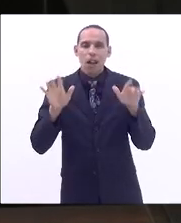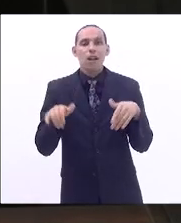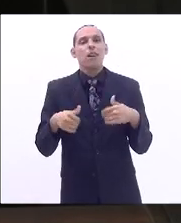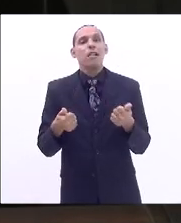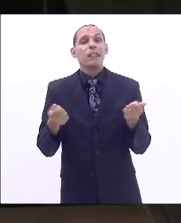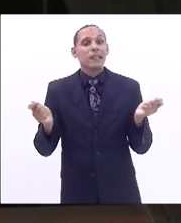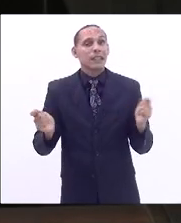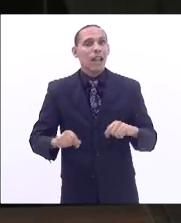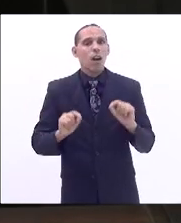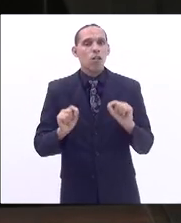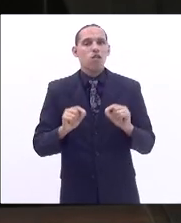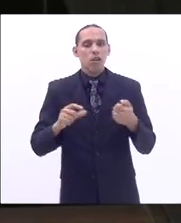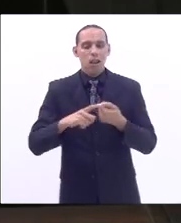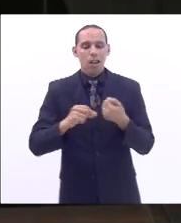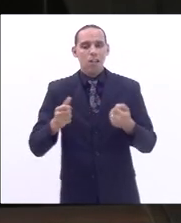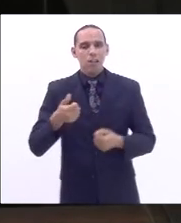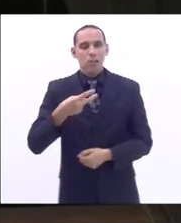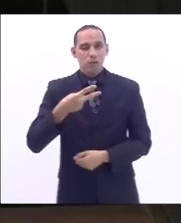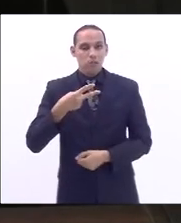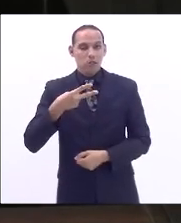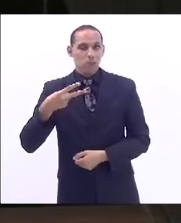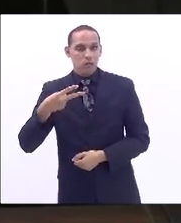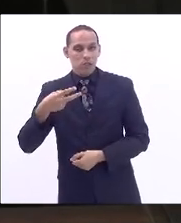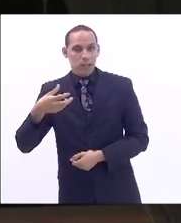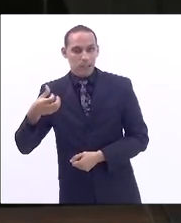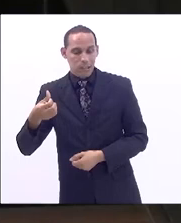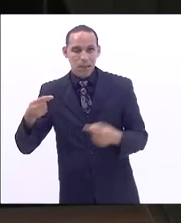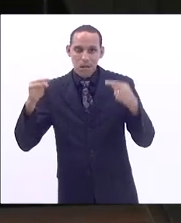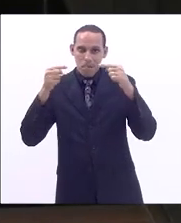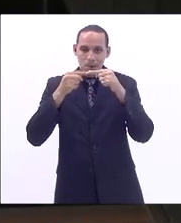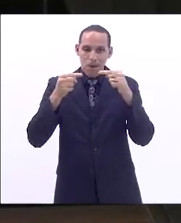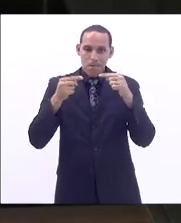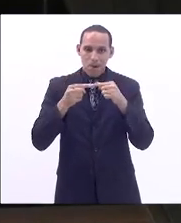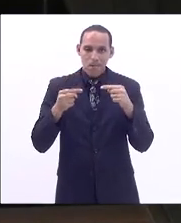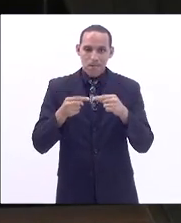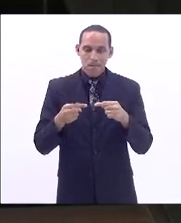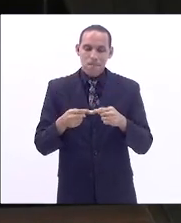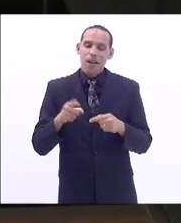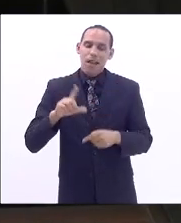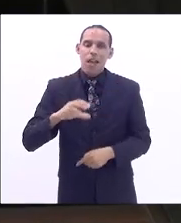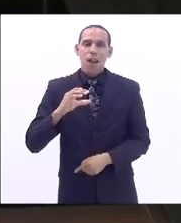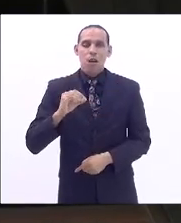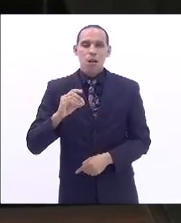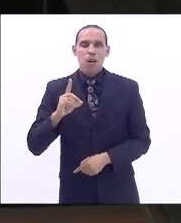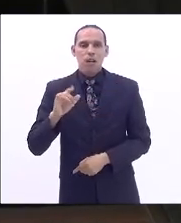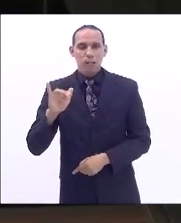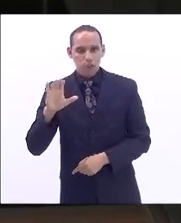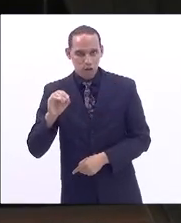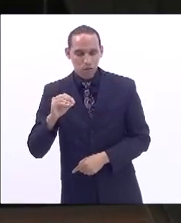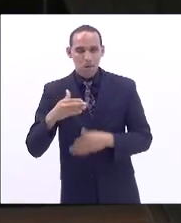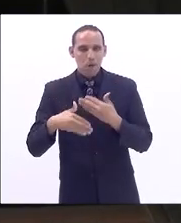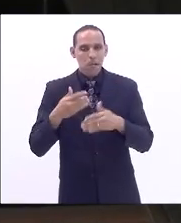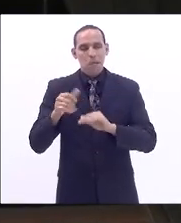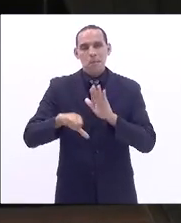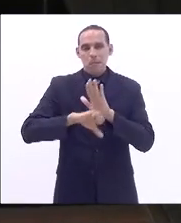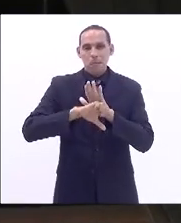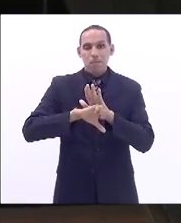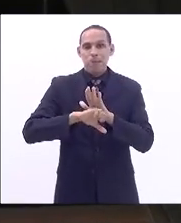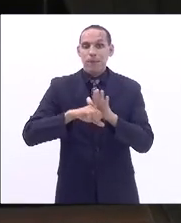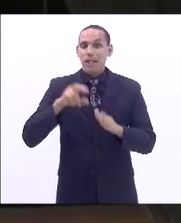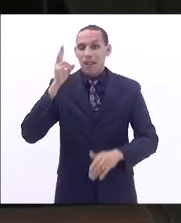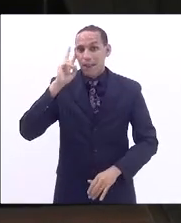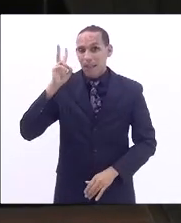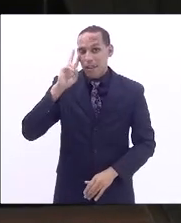possa já está previsto no artigo 226 do Código de Processo Penal eu quero lembrar aqui que o